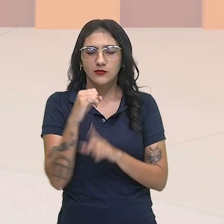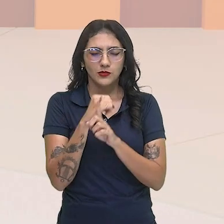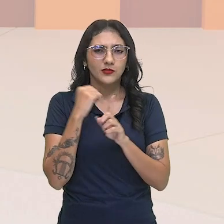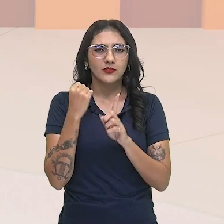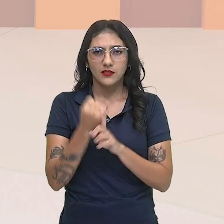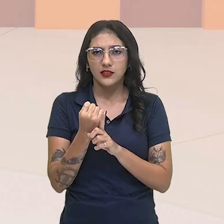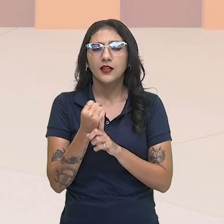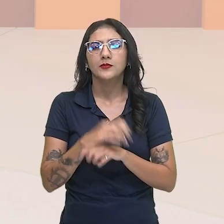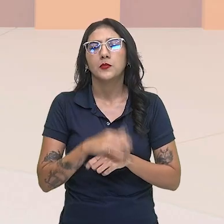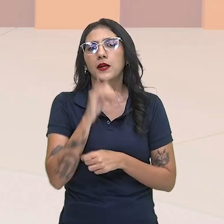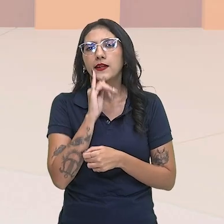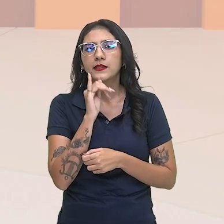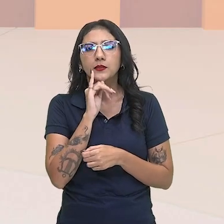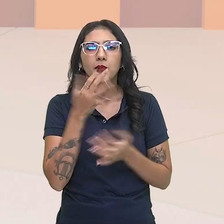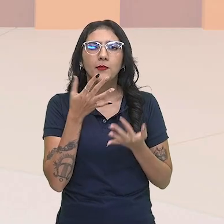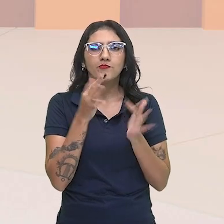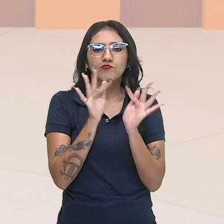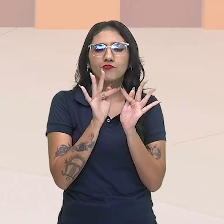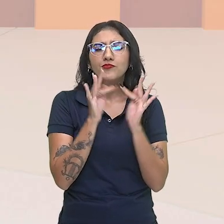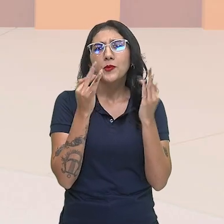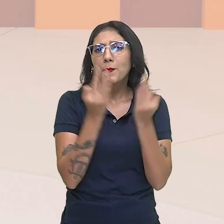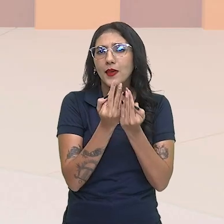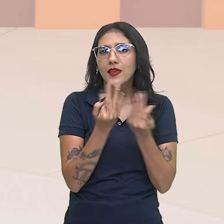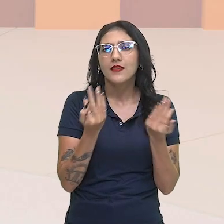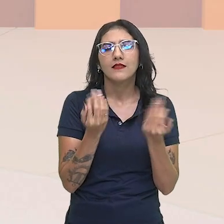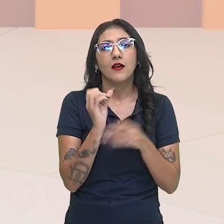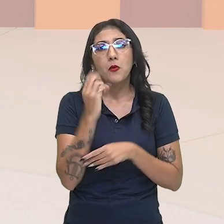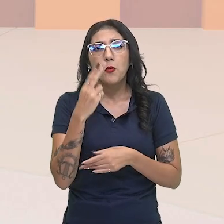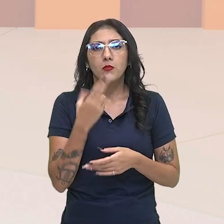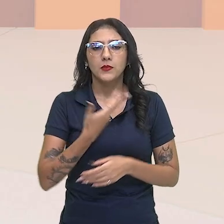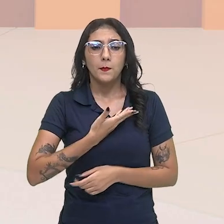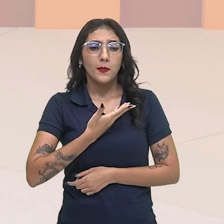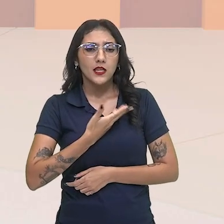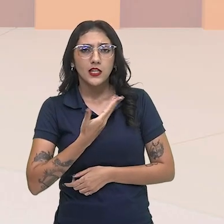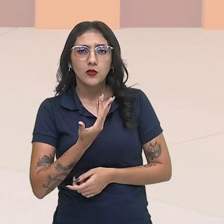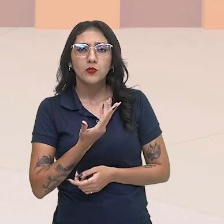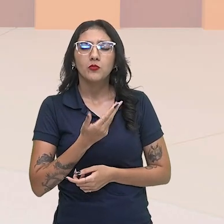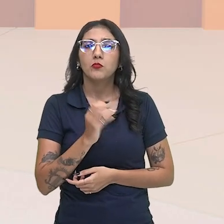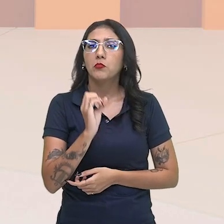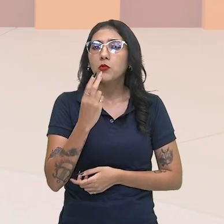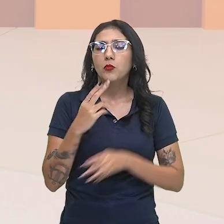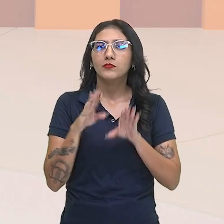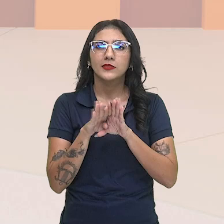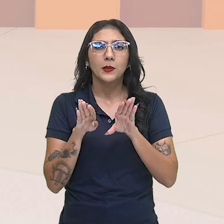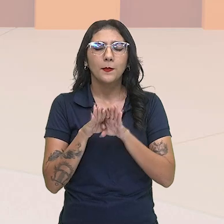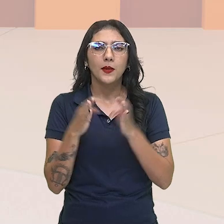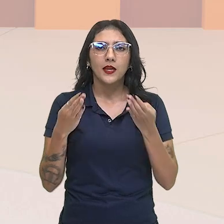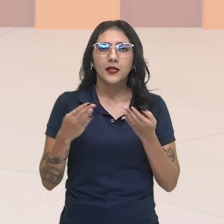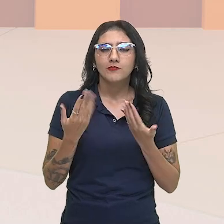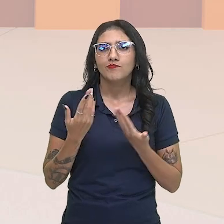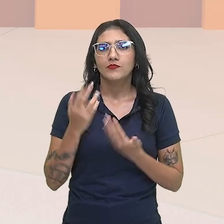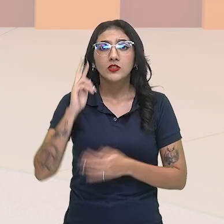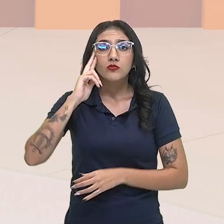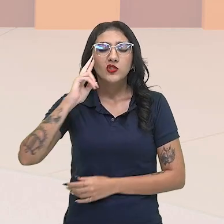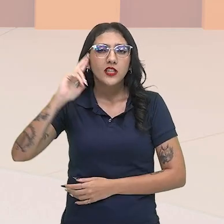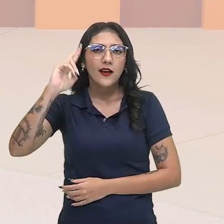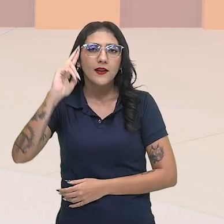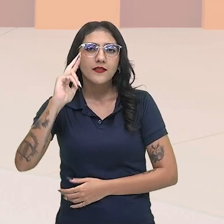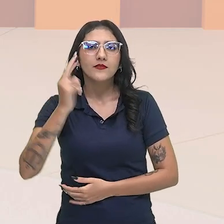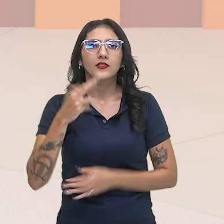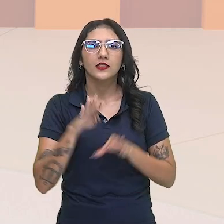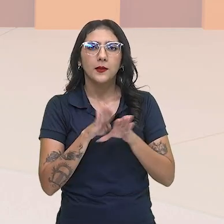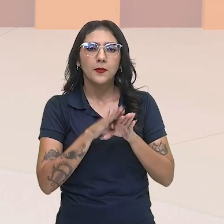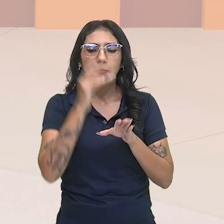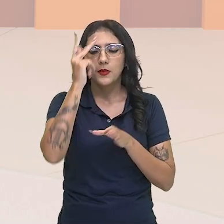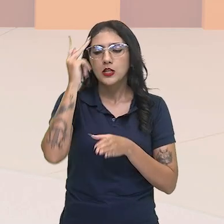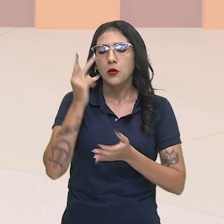né? Na família, né? Nas relações de amizade, nas relações entre patrão e